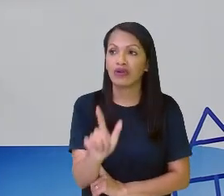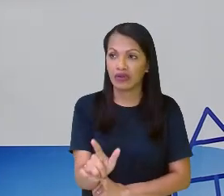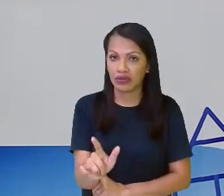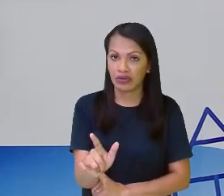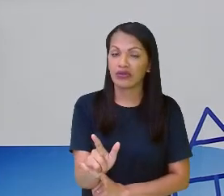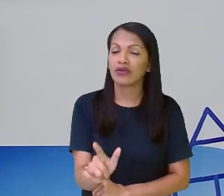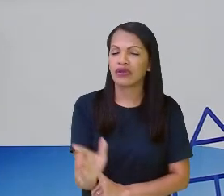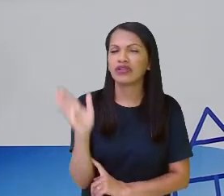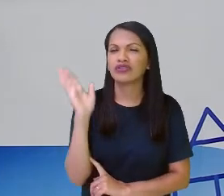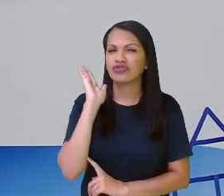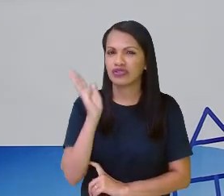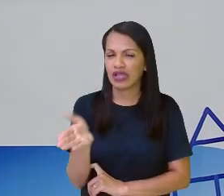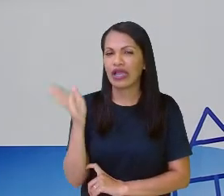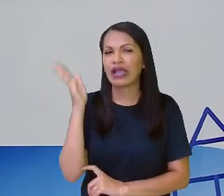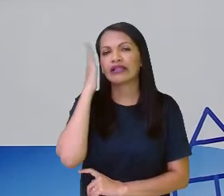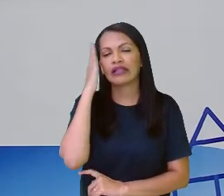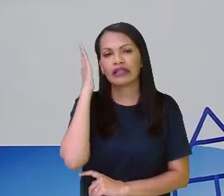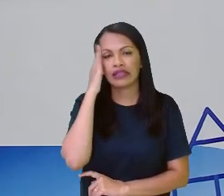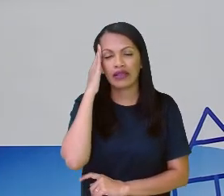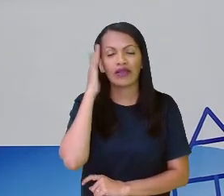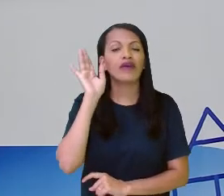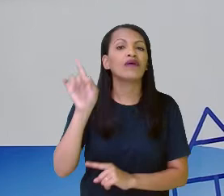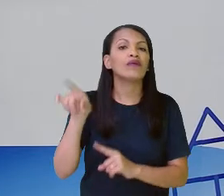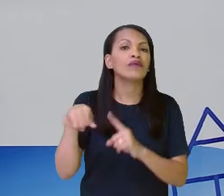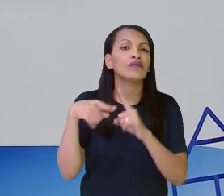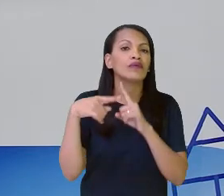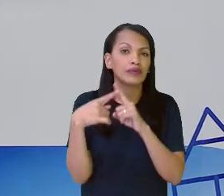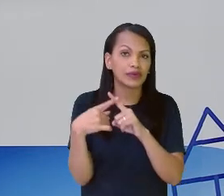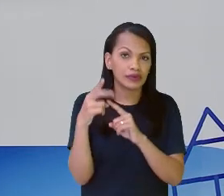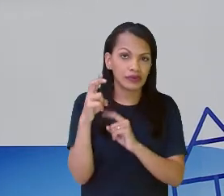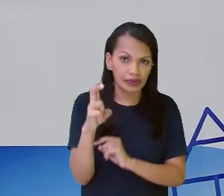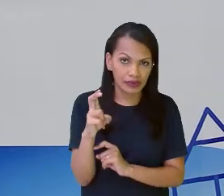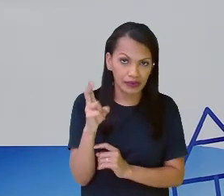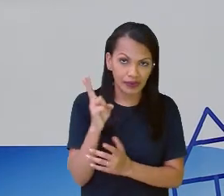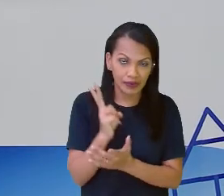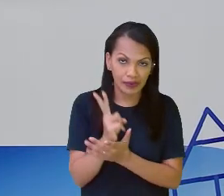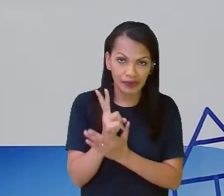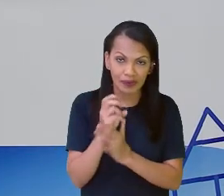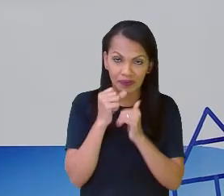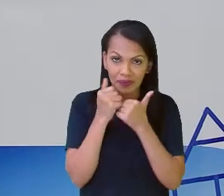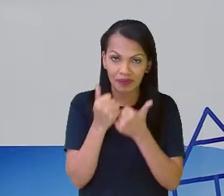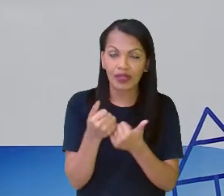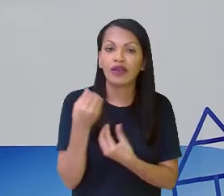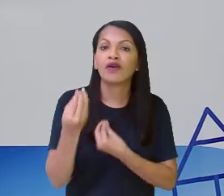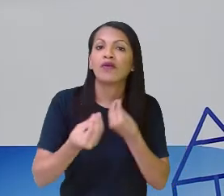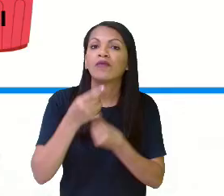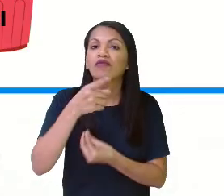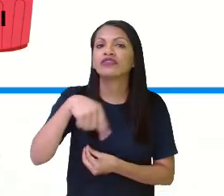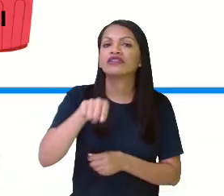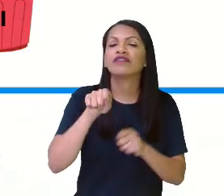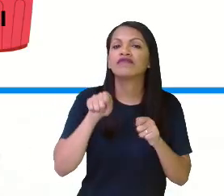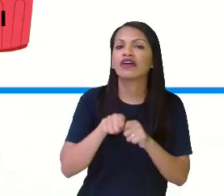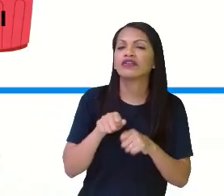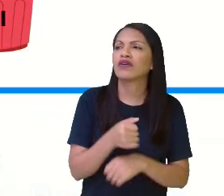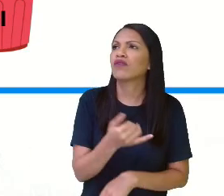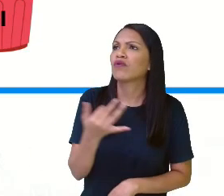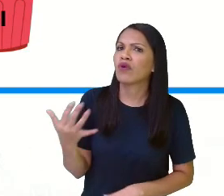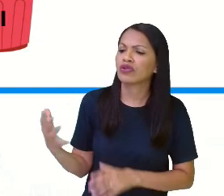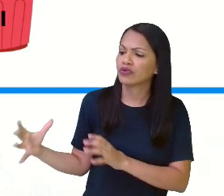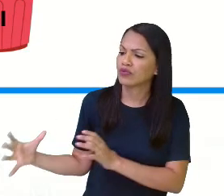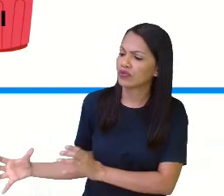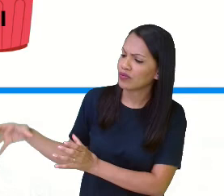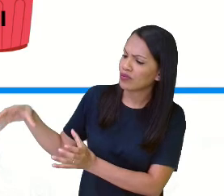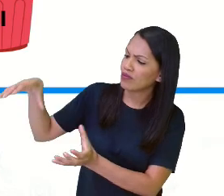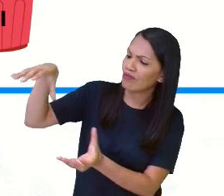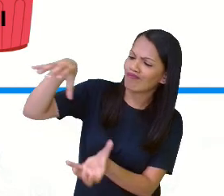de 5, né? E somar sempre desenrolado. E aí, como é que você faria? Quantos baldes? Para a gente fechar.